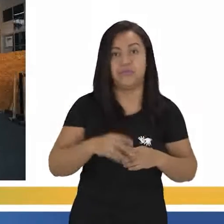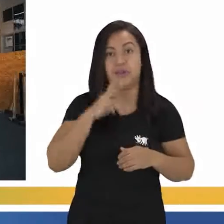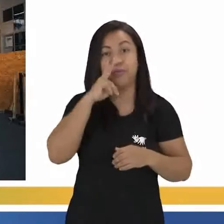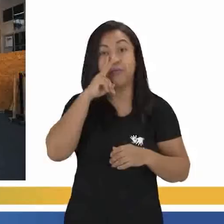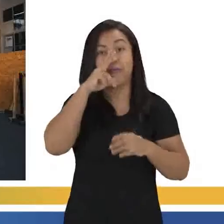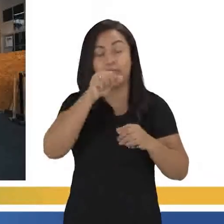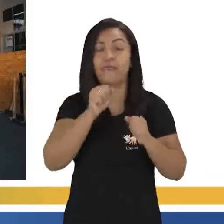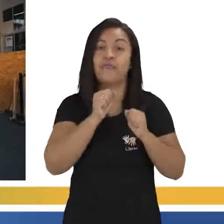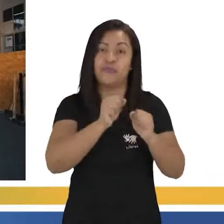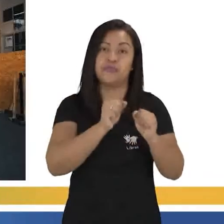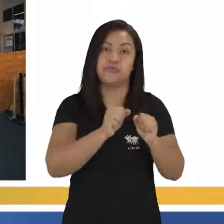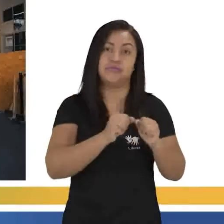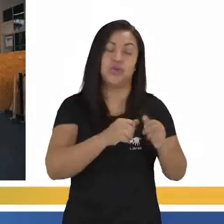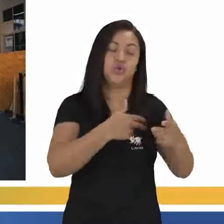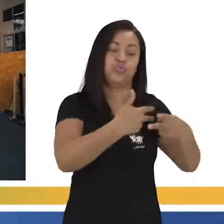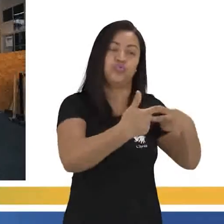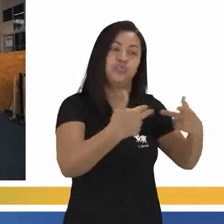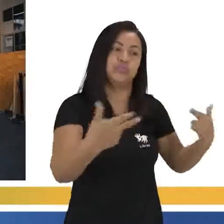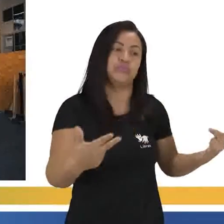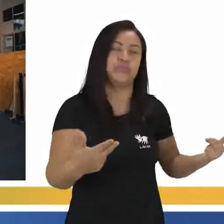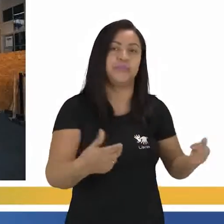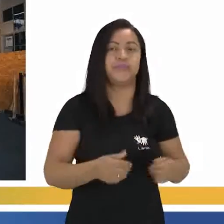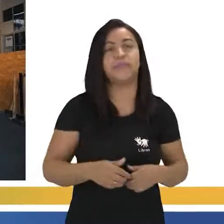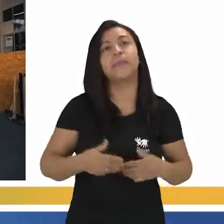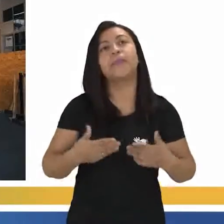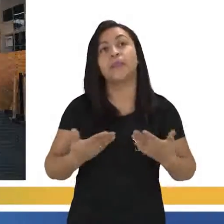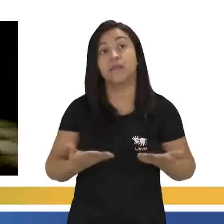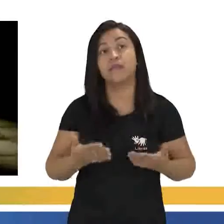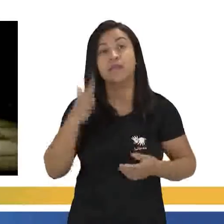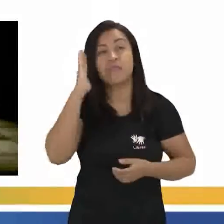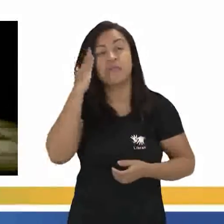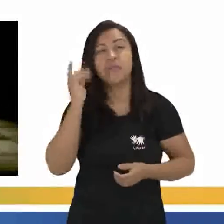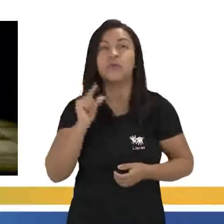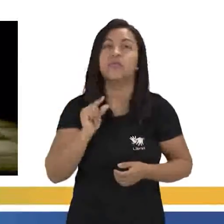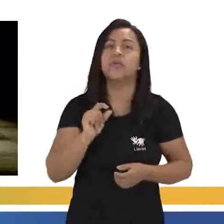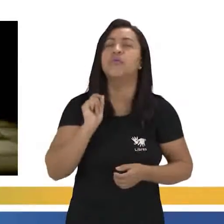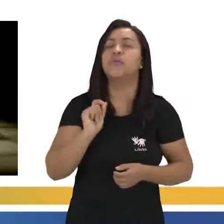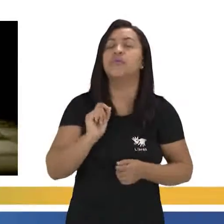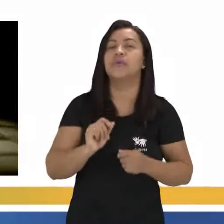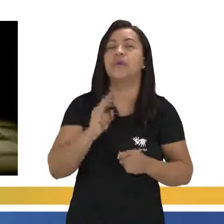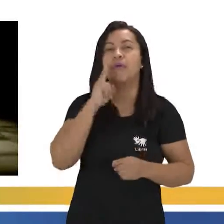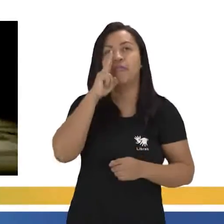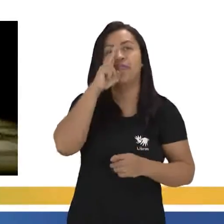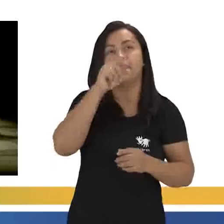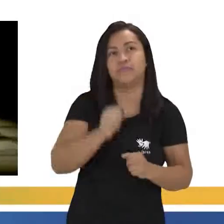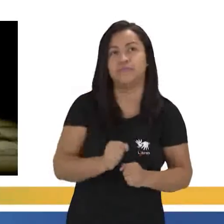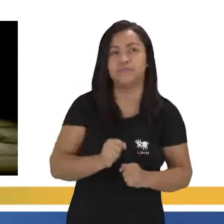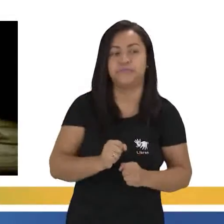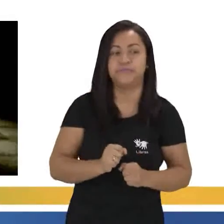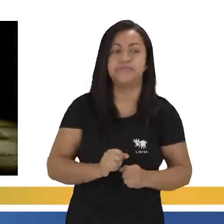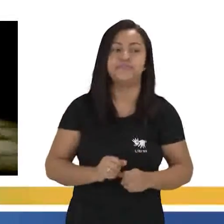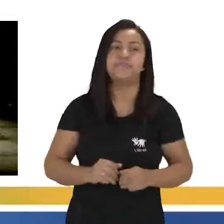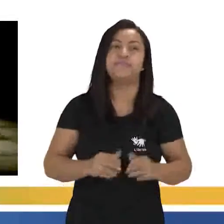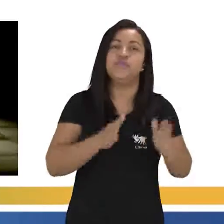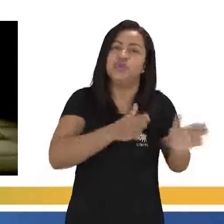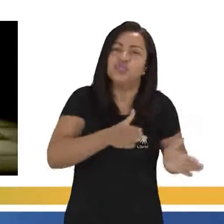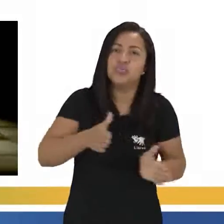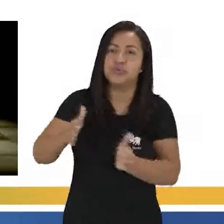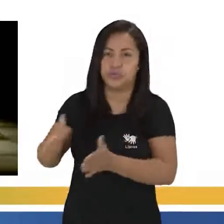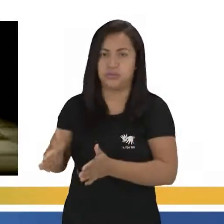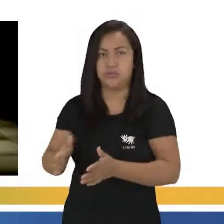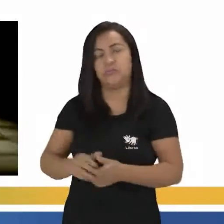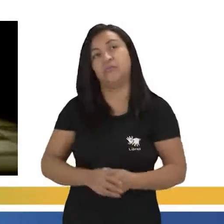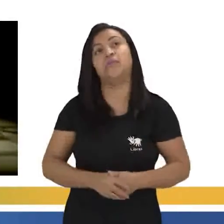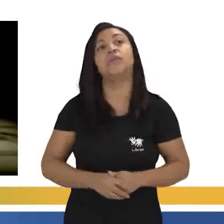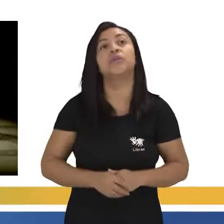objeto uma força. Combinado? Então, dá para a gente entender um pouquinho o que é uma força nesse processo. Então, olha só a aplicação